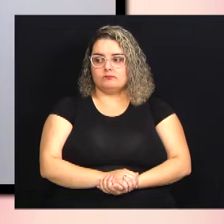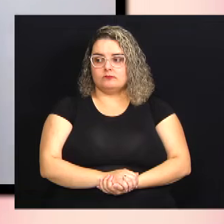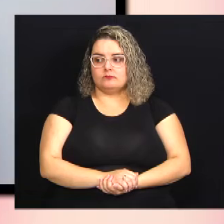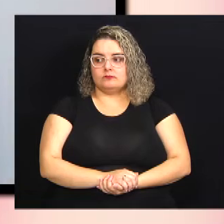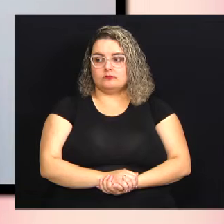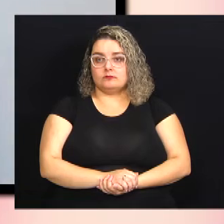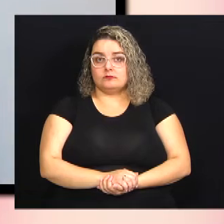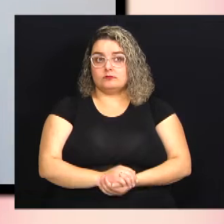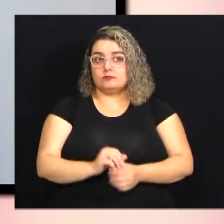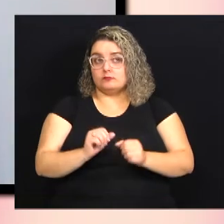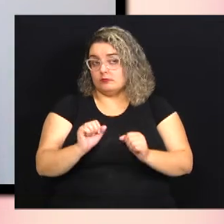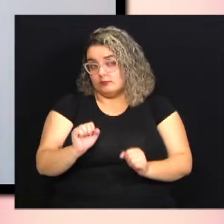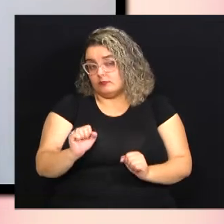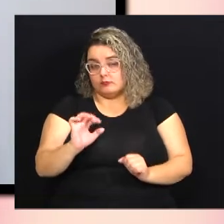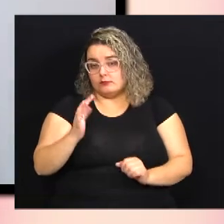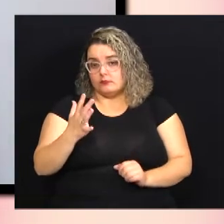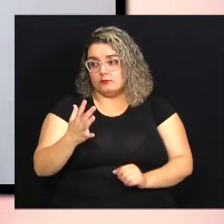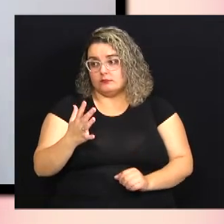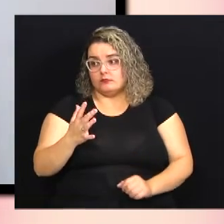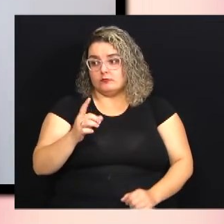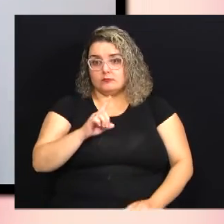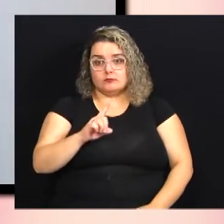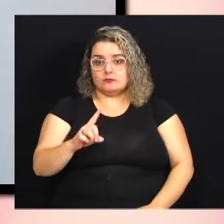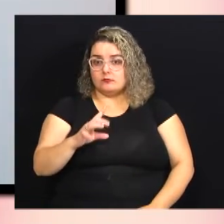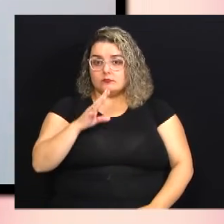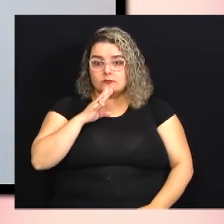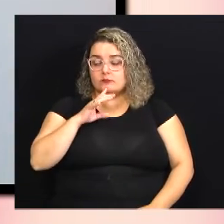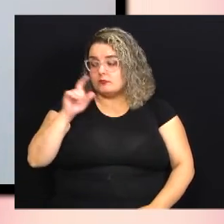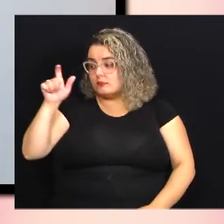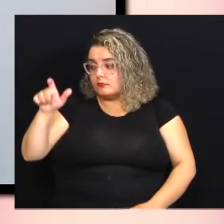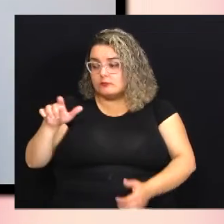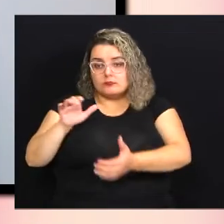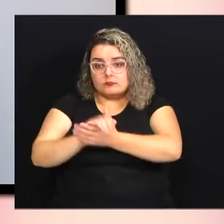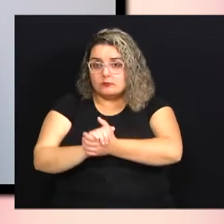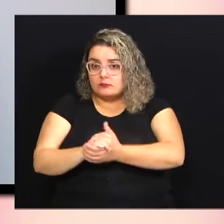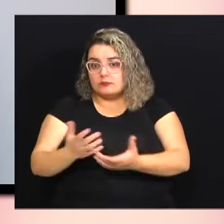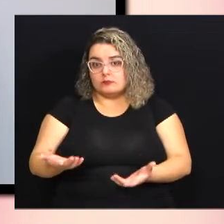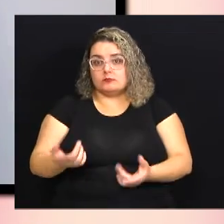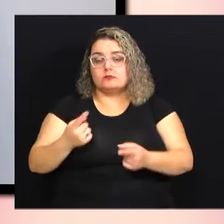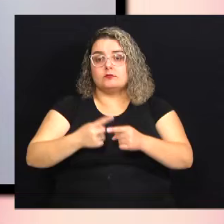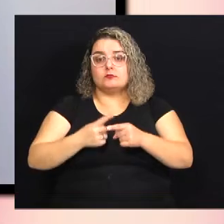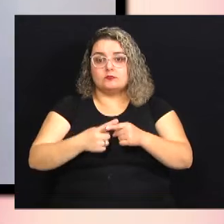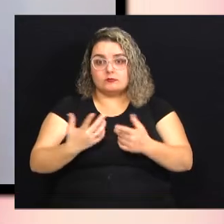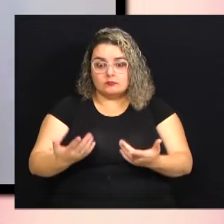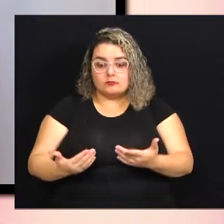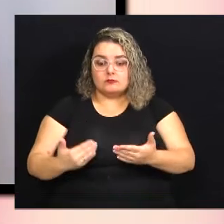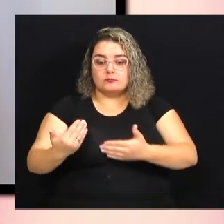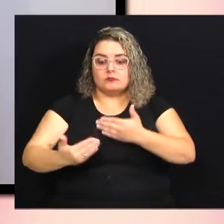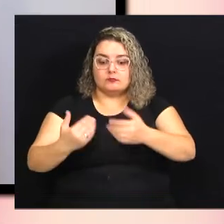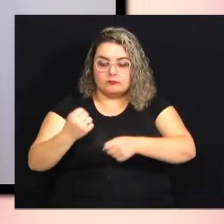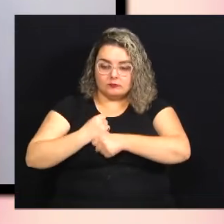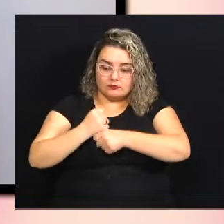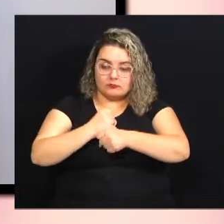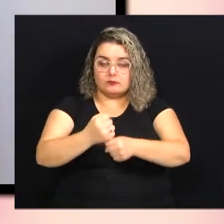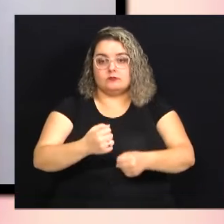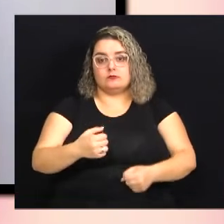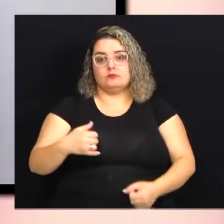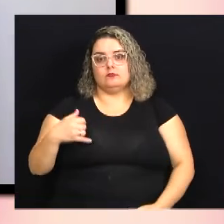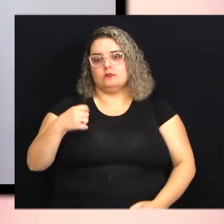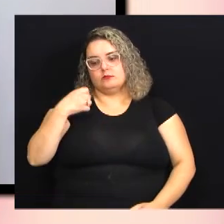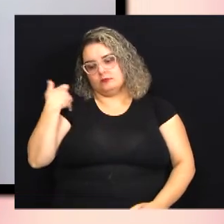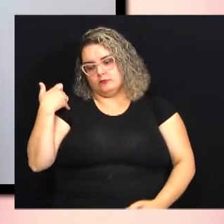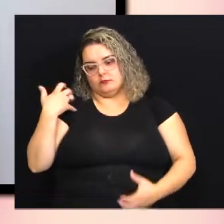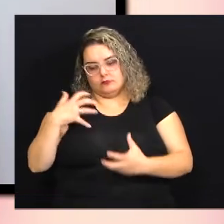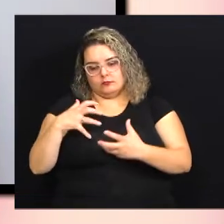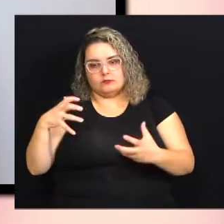não reconhecer o próprio companheiro como aquela pessoa, porque com o passar dos anos a gente envelhece.